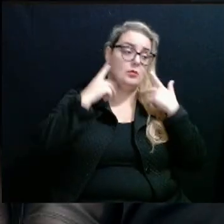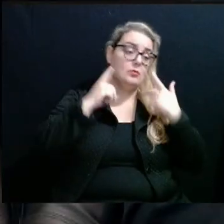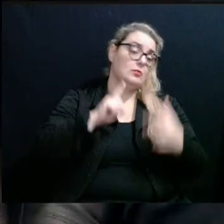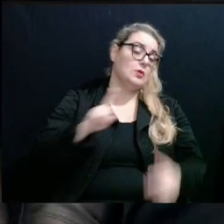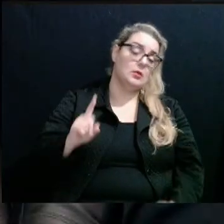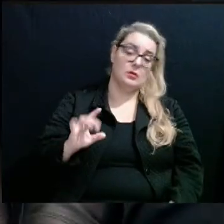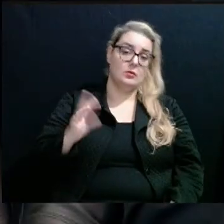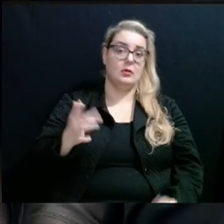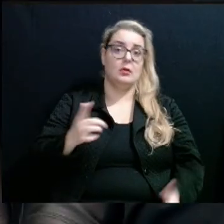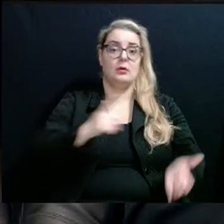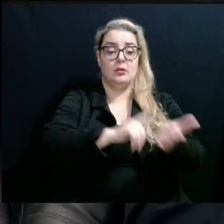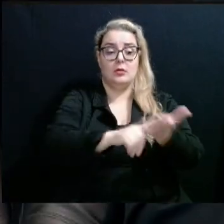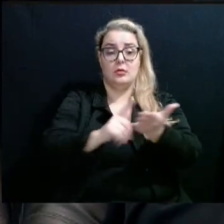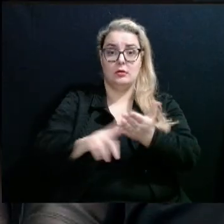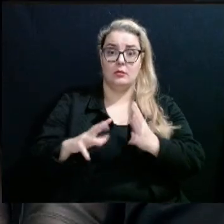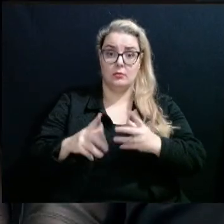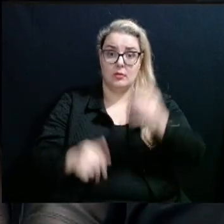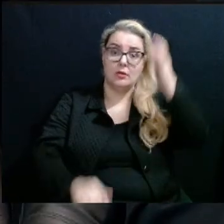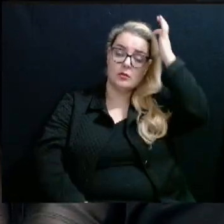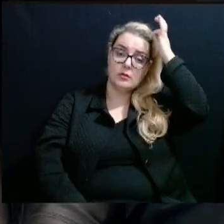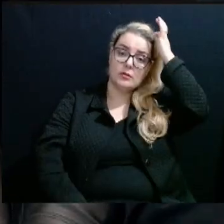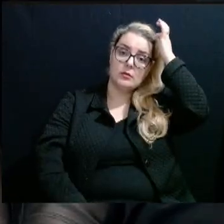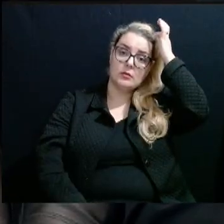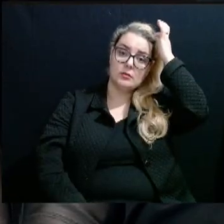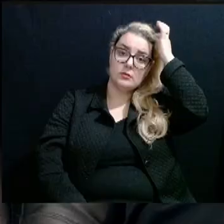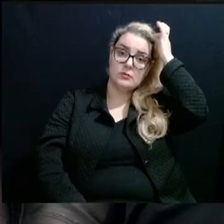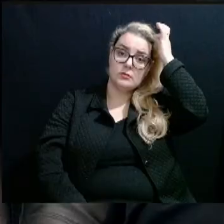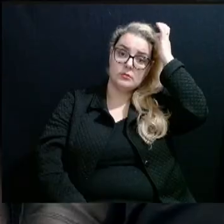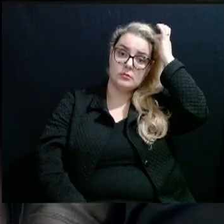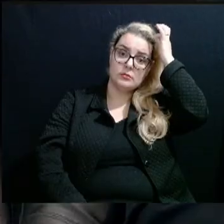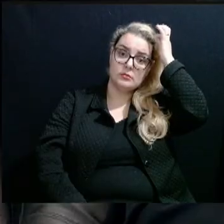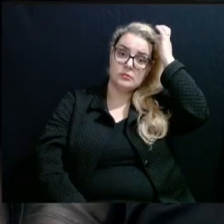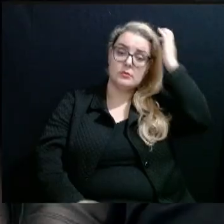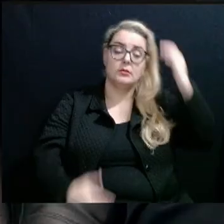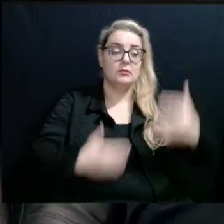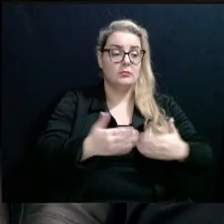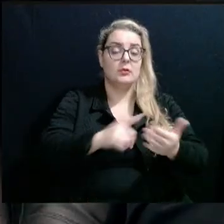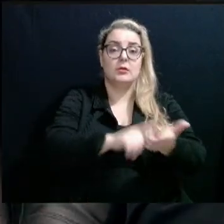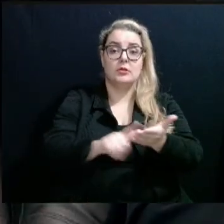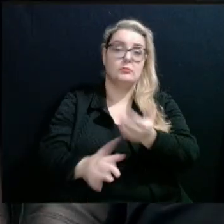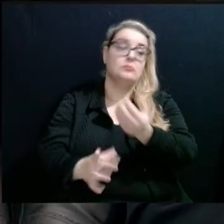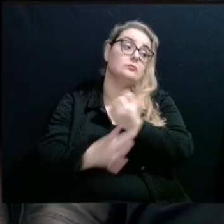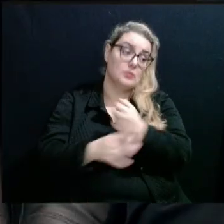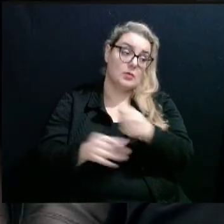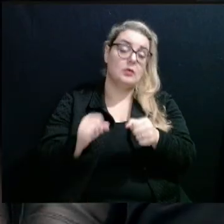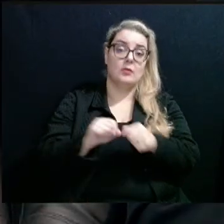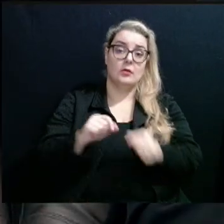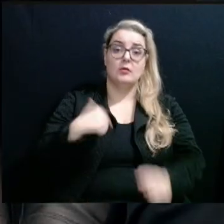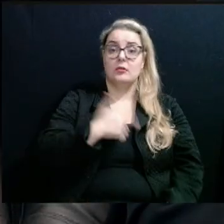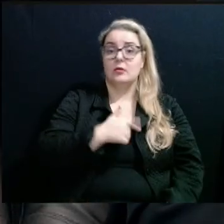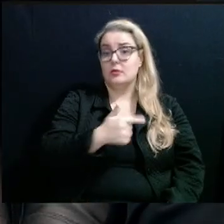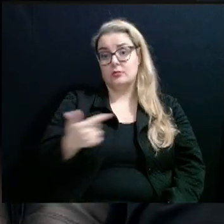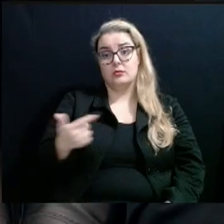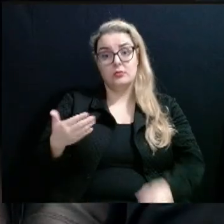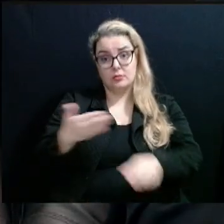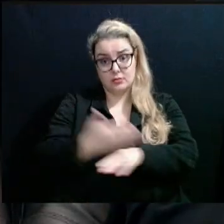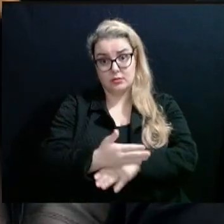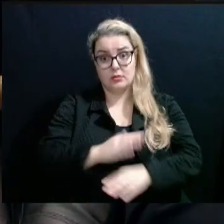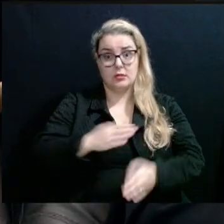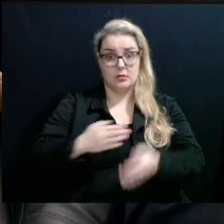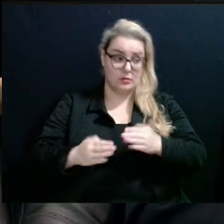a gente tem processos, né, de higiene e de segurança que fazem com que a gente não tenha mais acesso a essas bactérias.